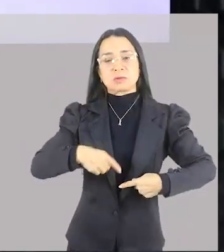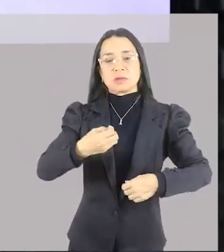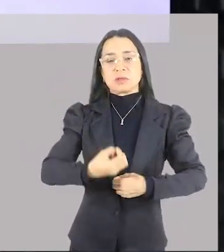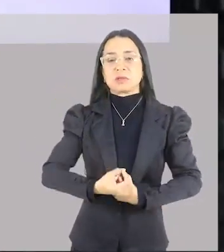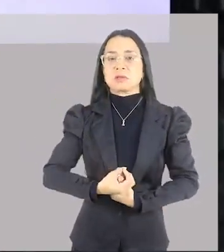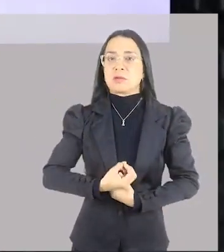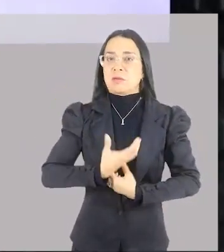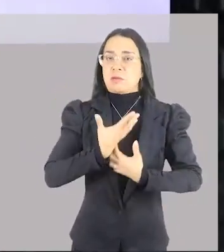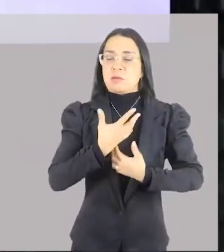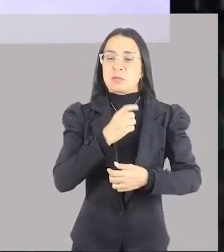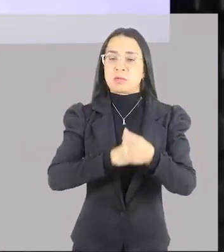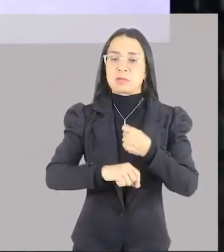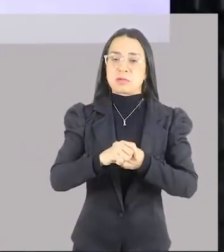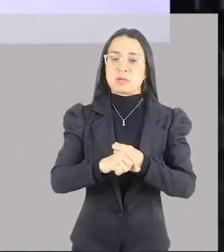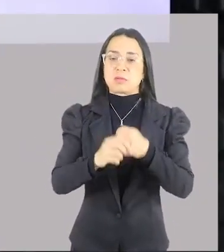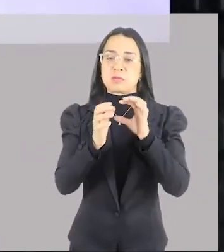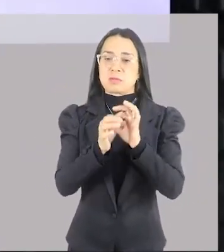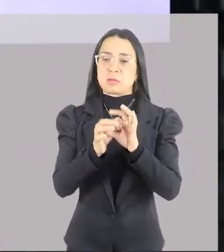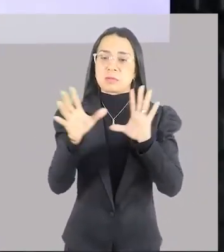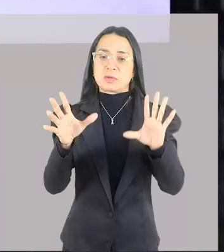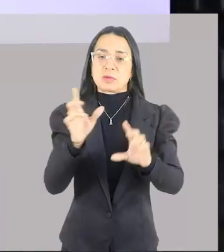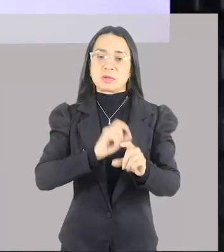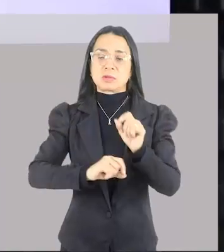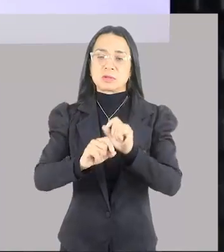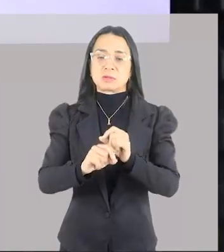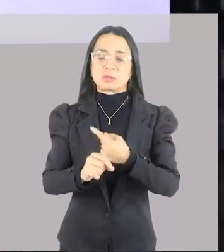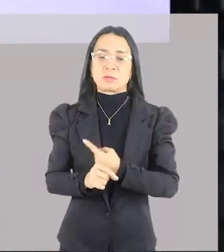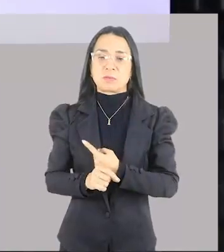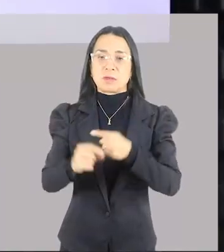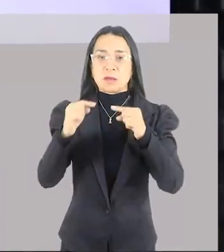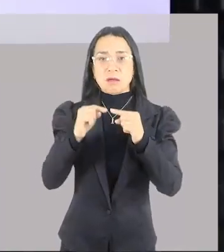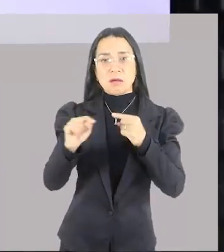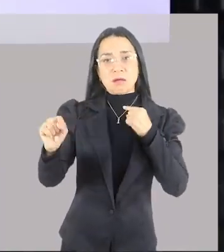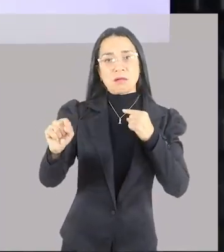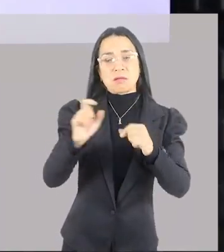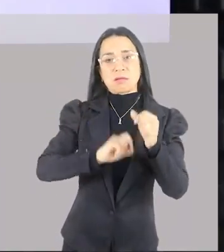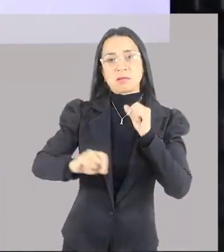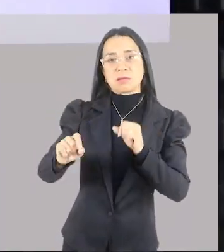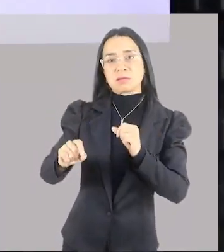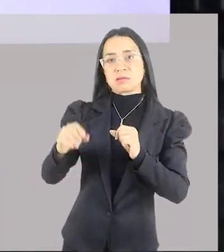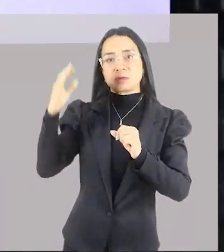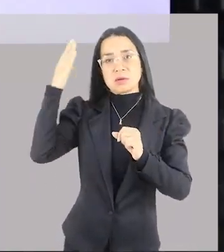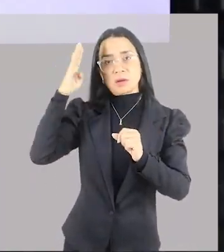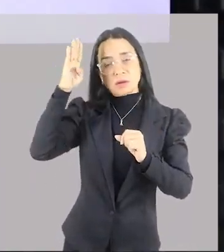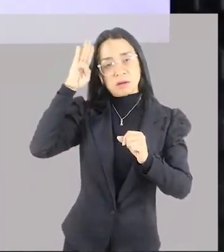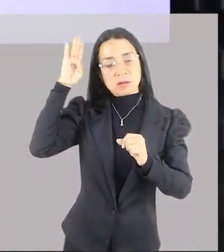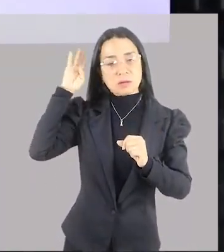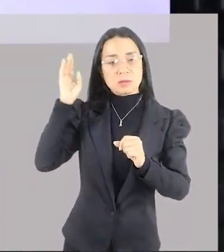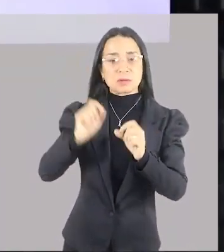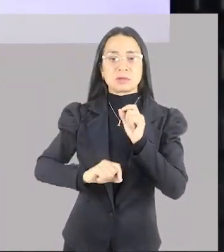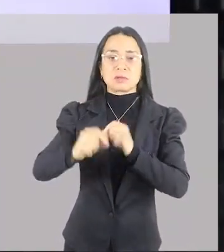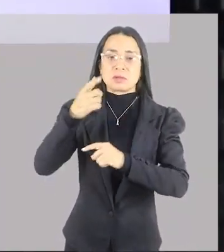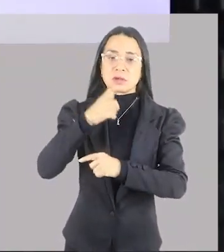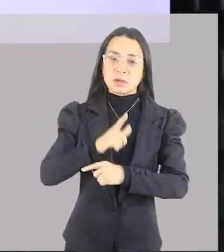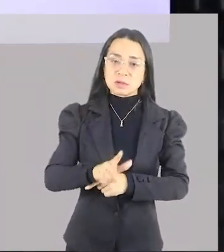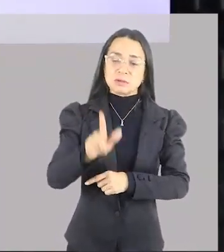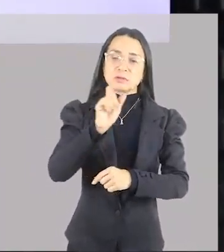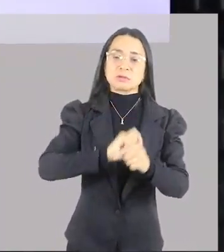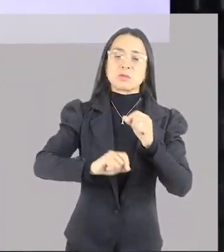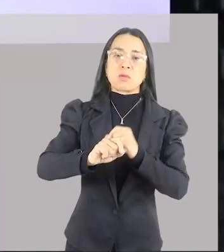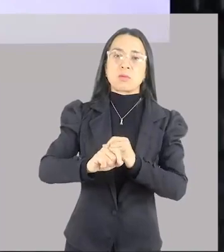Espontaneidade, né? Então joga ali com os seus sentimentos e anti-academicismo. Mais uma vez essa questão